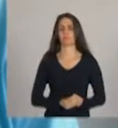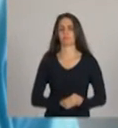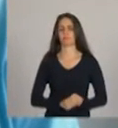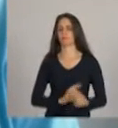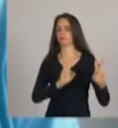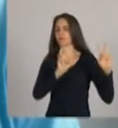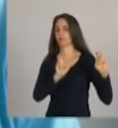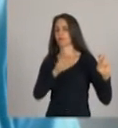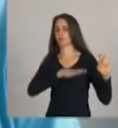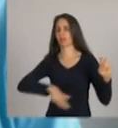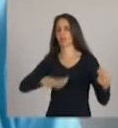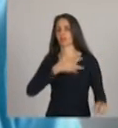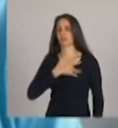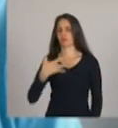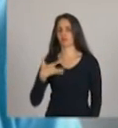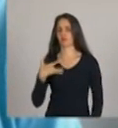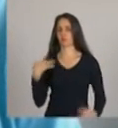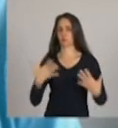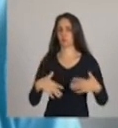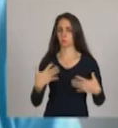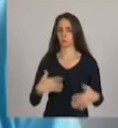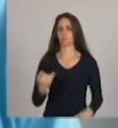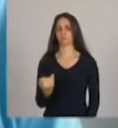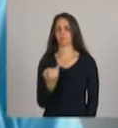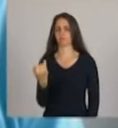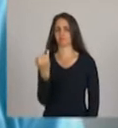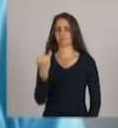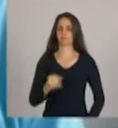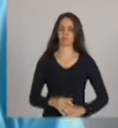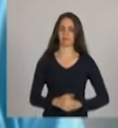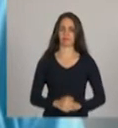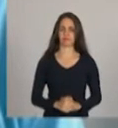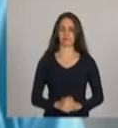tema de saúde extremamente significativo.